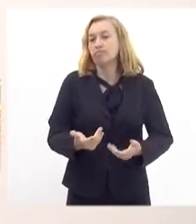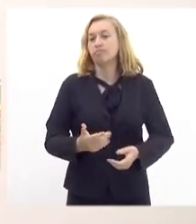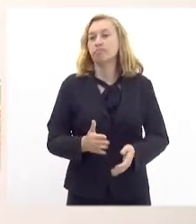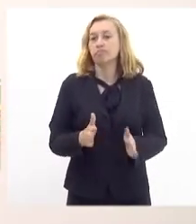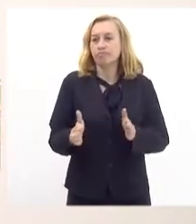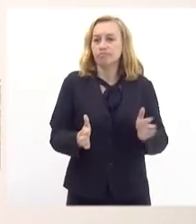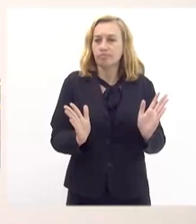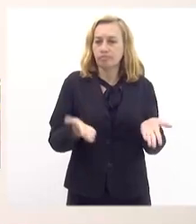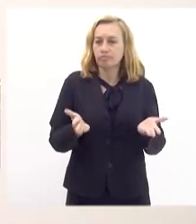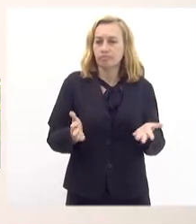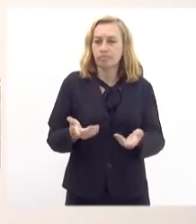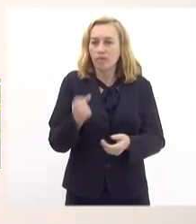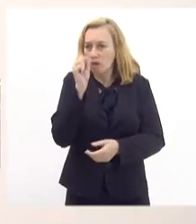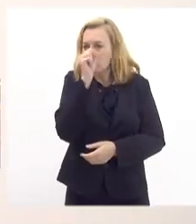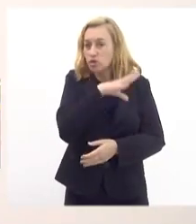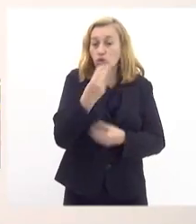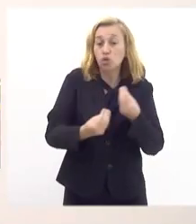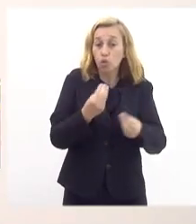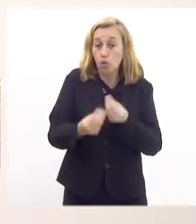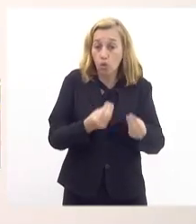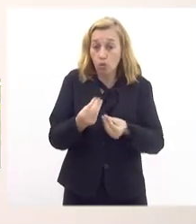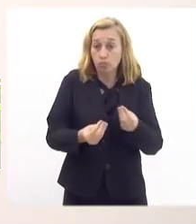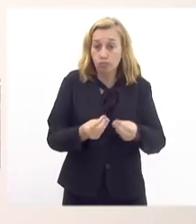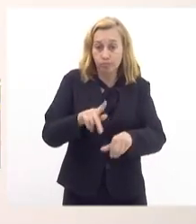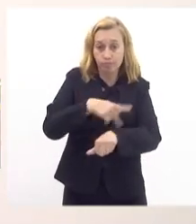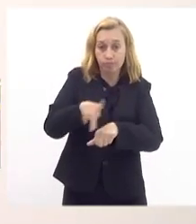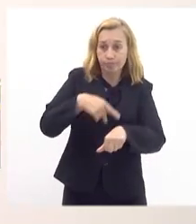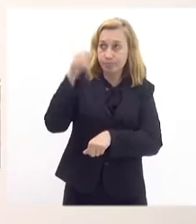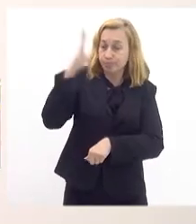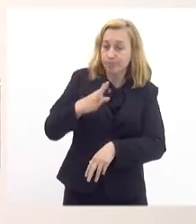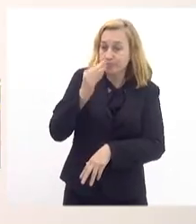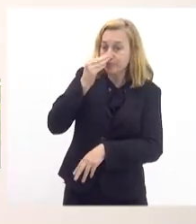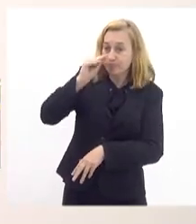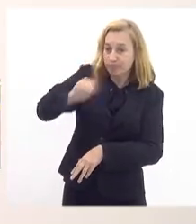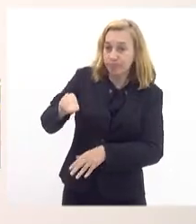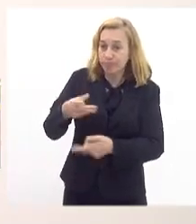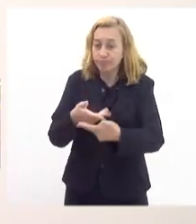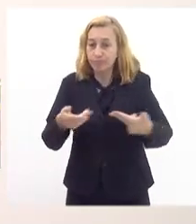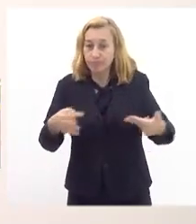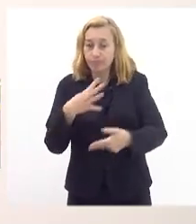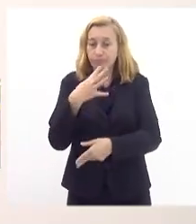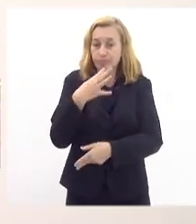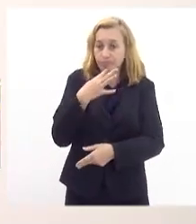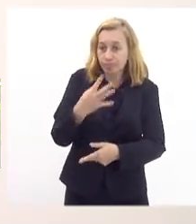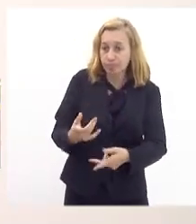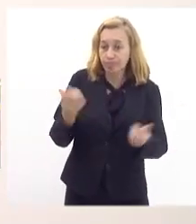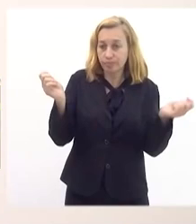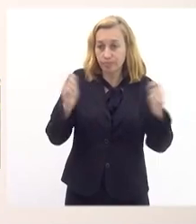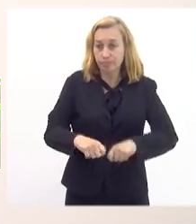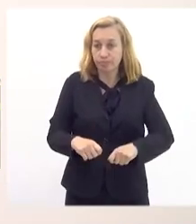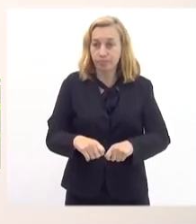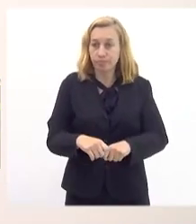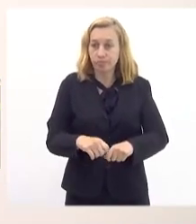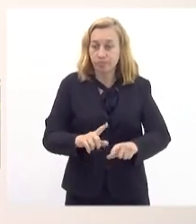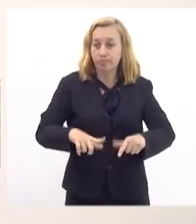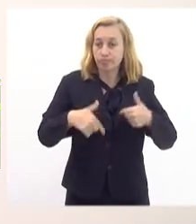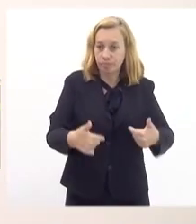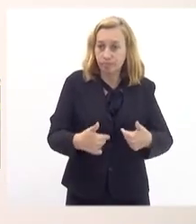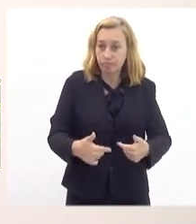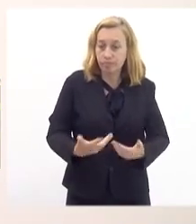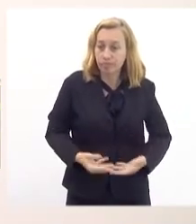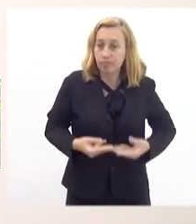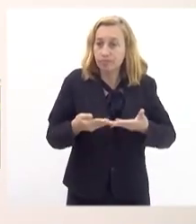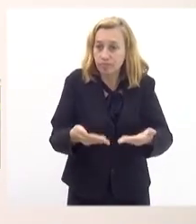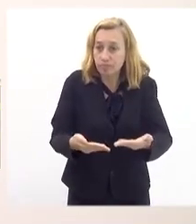então é um absurdo como é que país o Brasil pode desprezar tanto conhecimento e tanto a capacidade operacional como